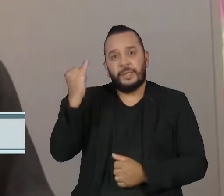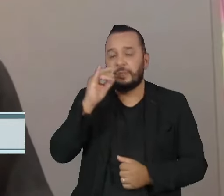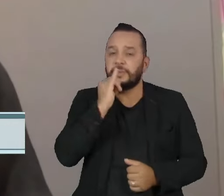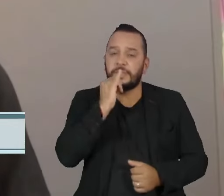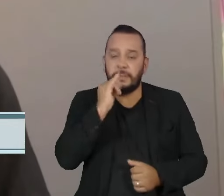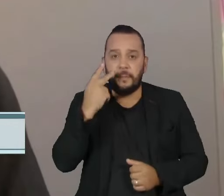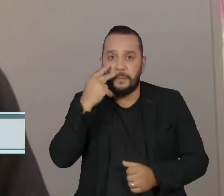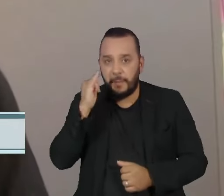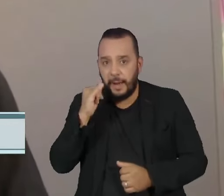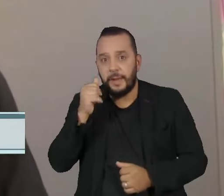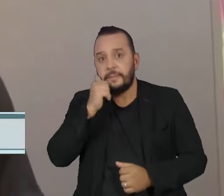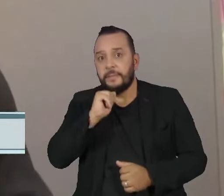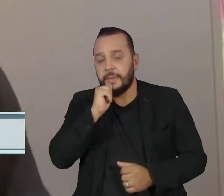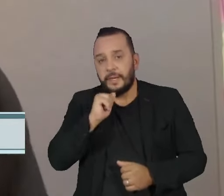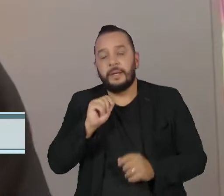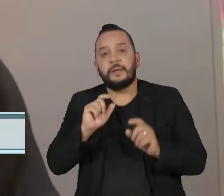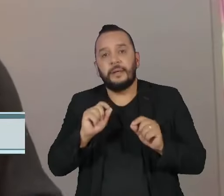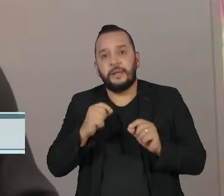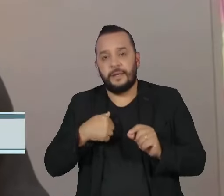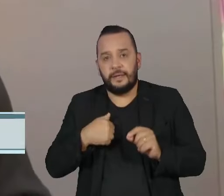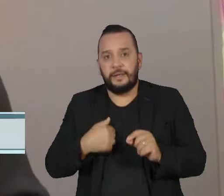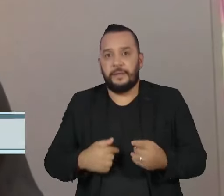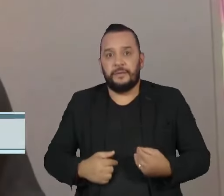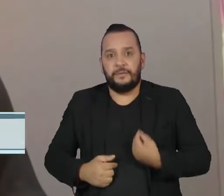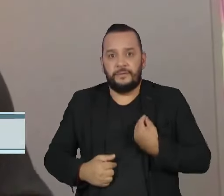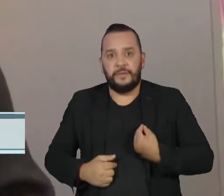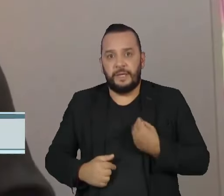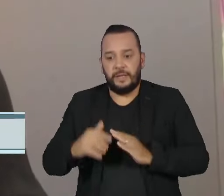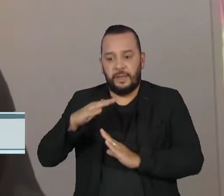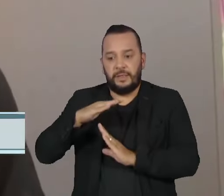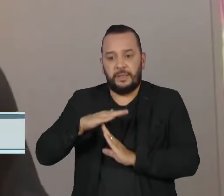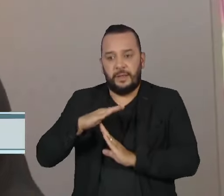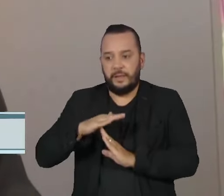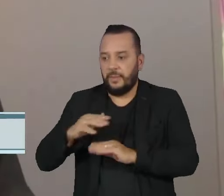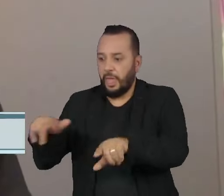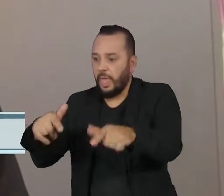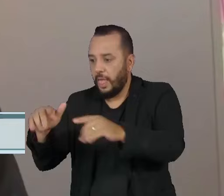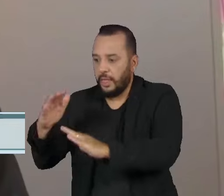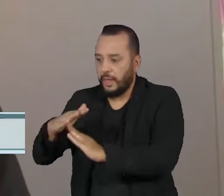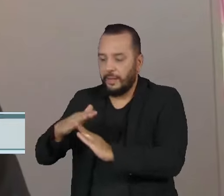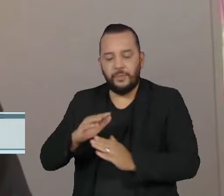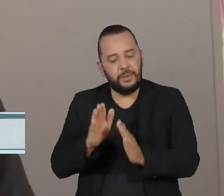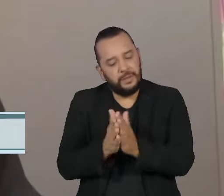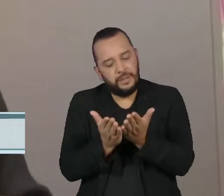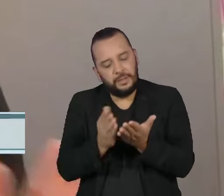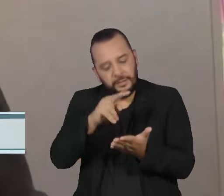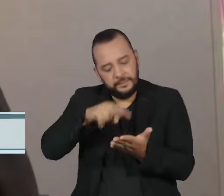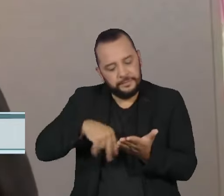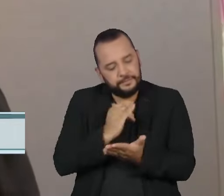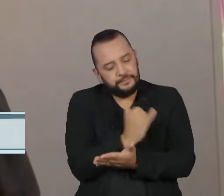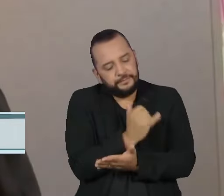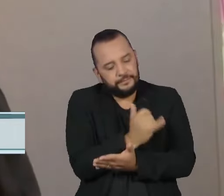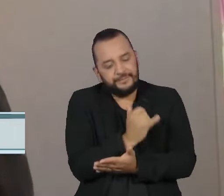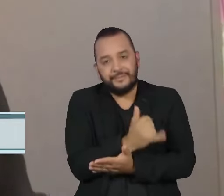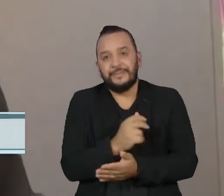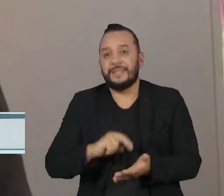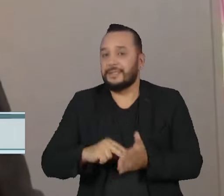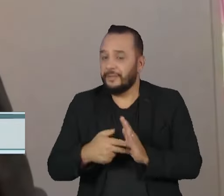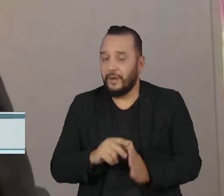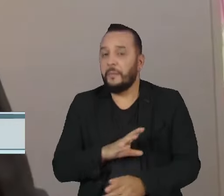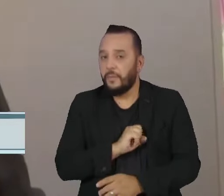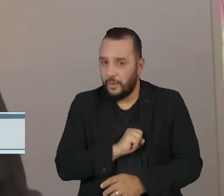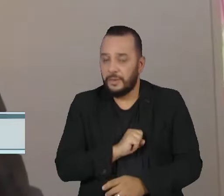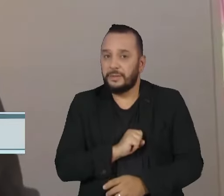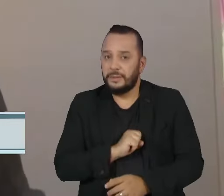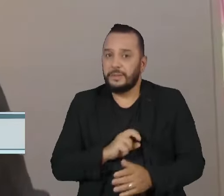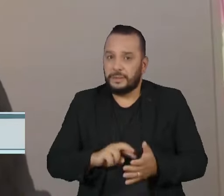para a sua vida um professor que para a sua vida para ler um livro para uma criança é um ato de amor é um ato de amor